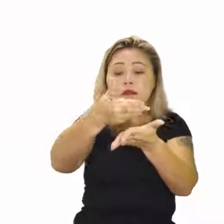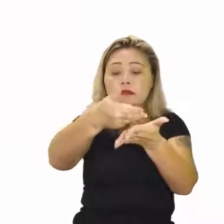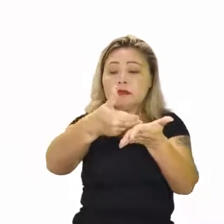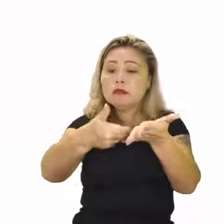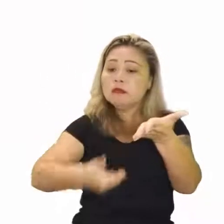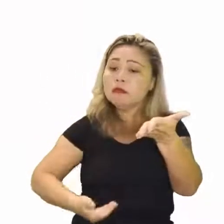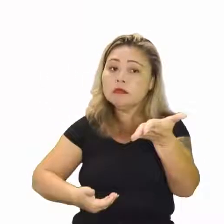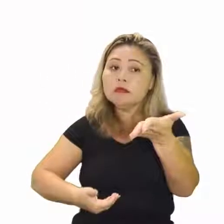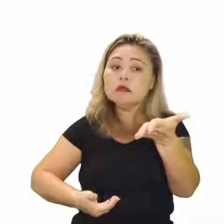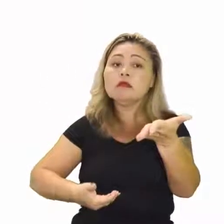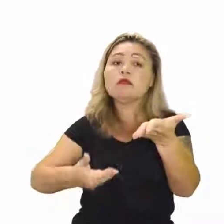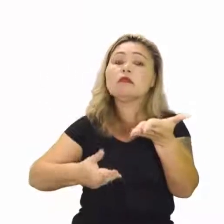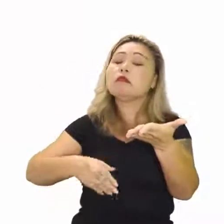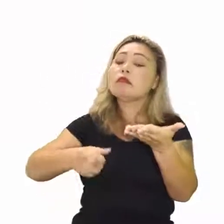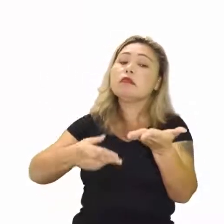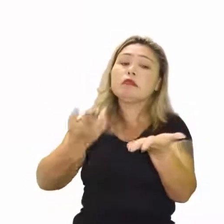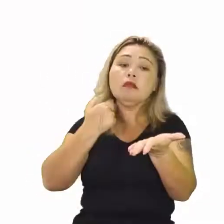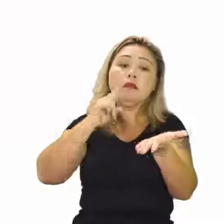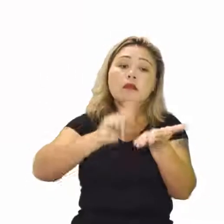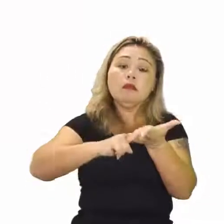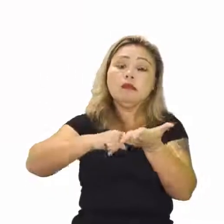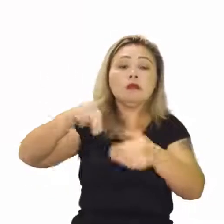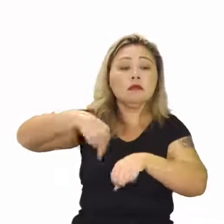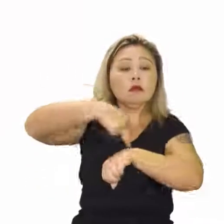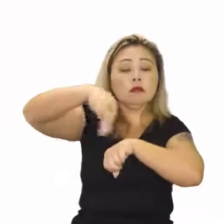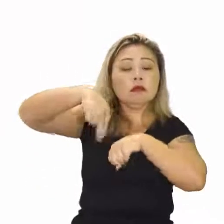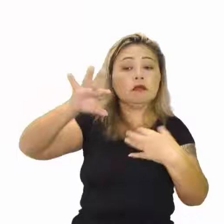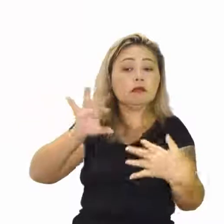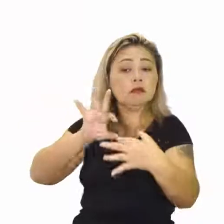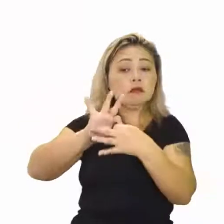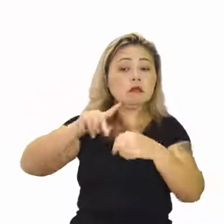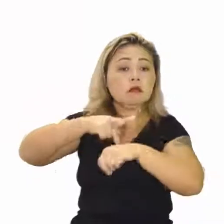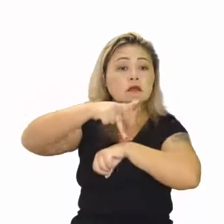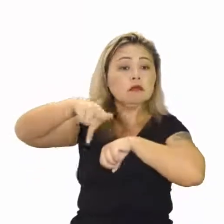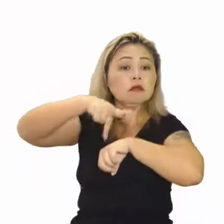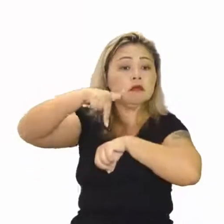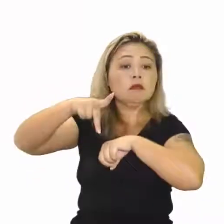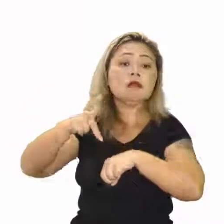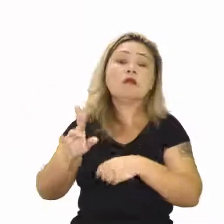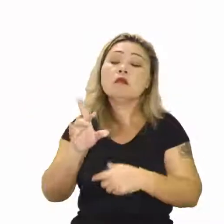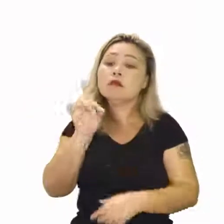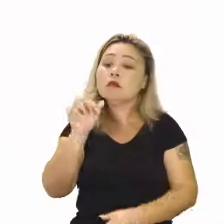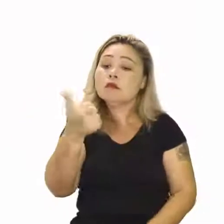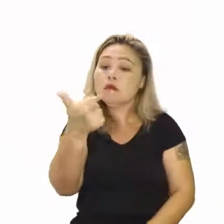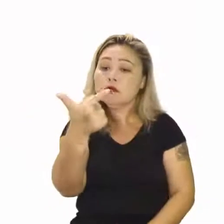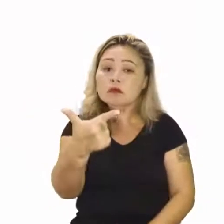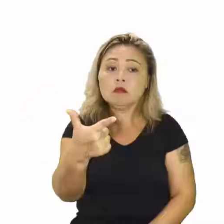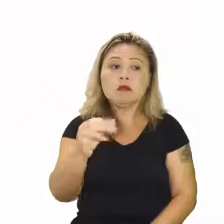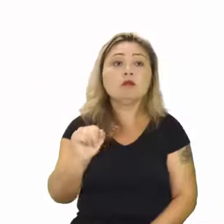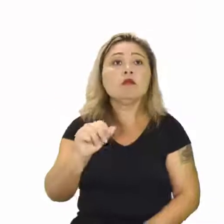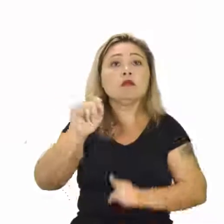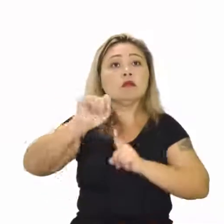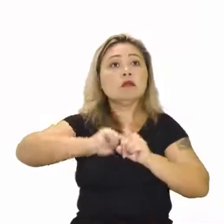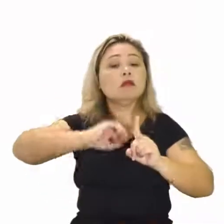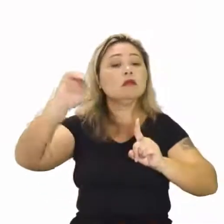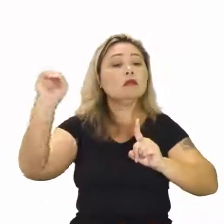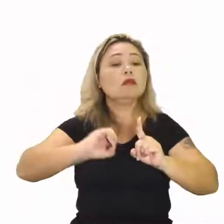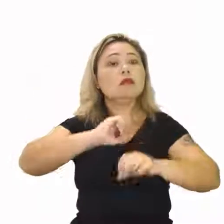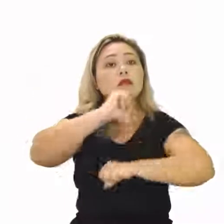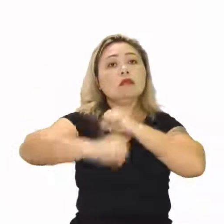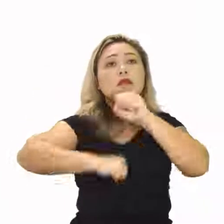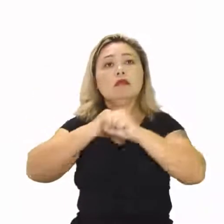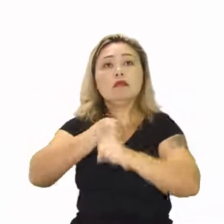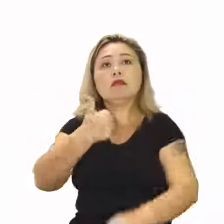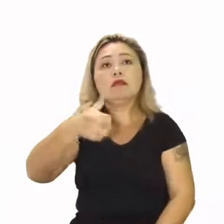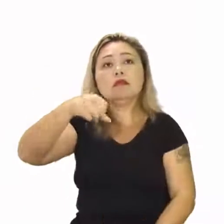que entrou em vigor em 24 de outubro de 1945, data em que se comemora mundialmente o